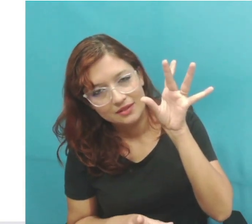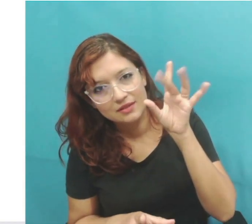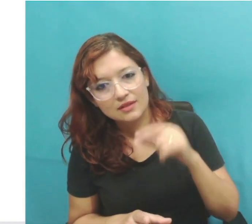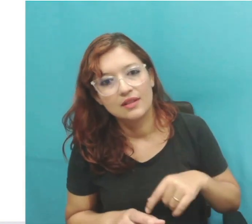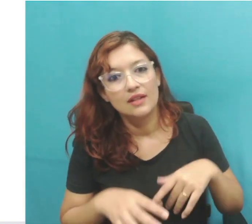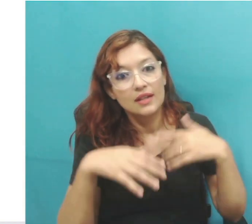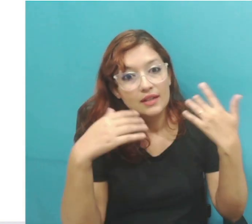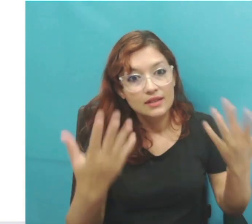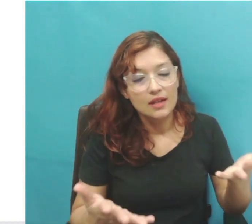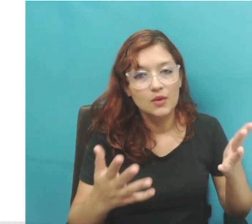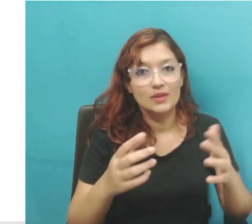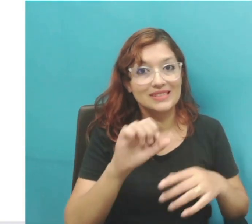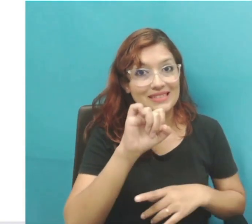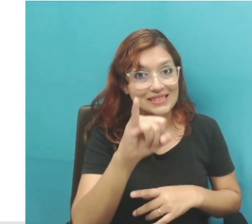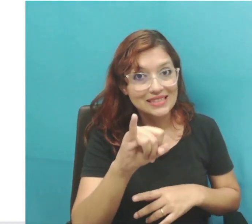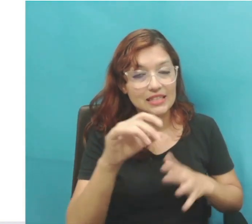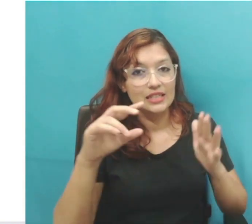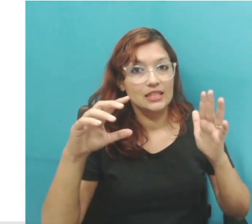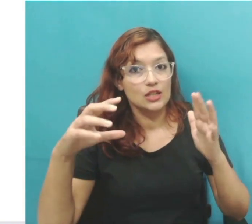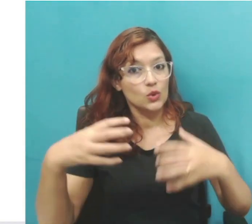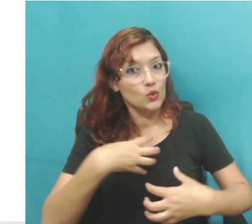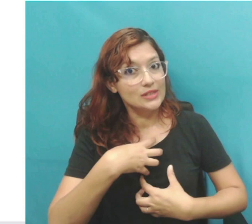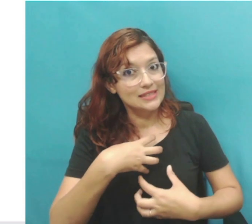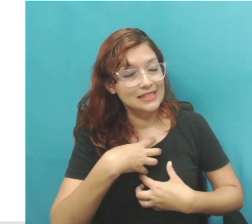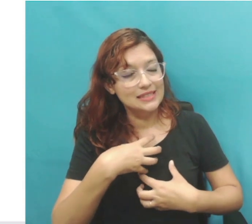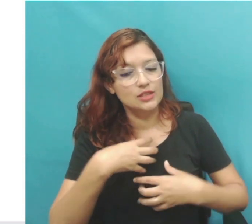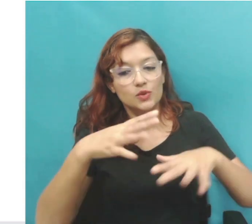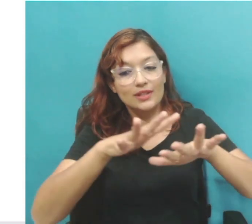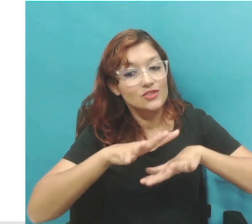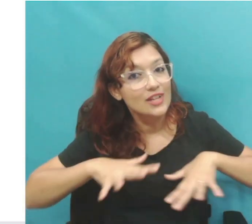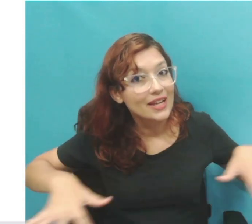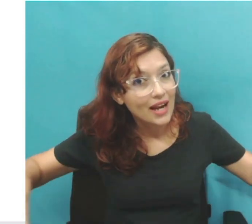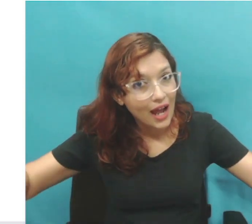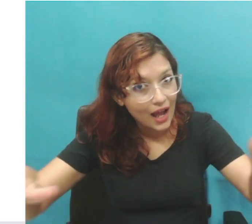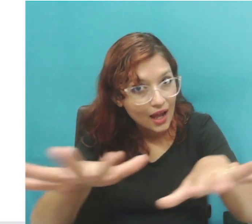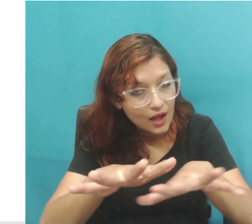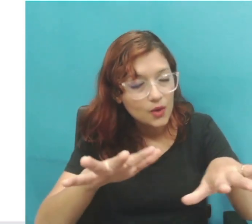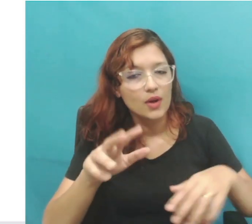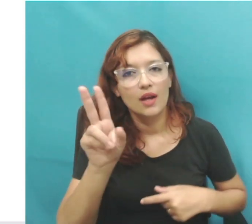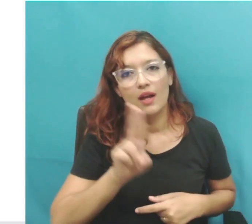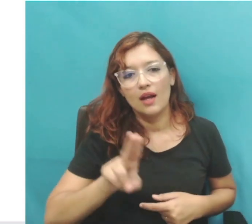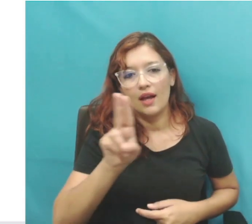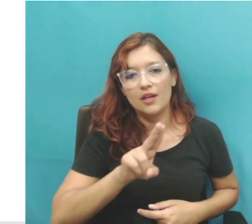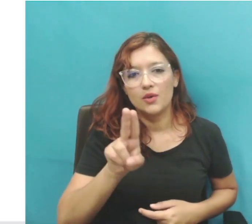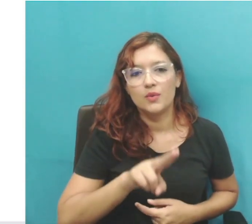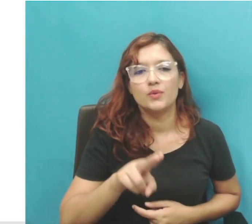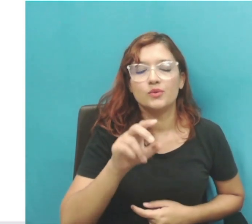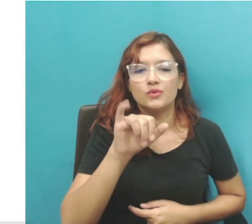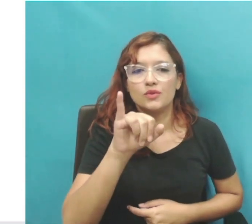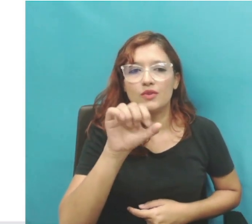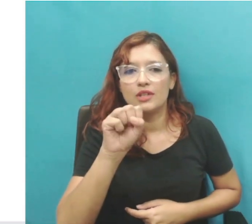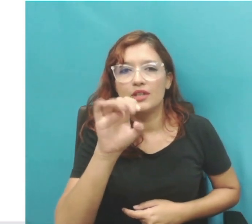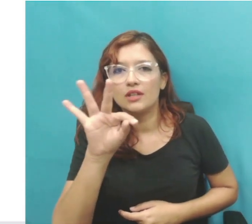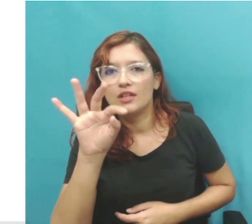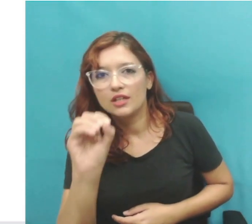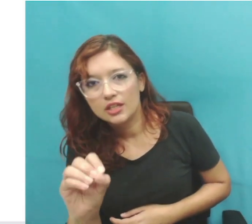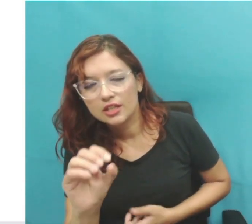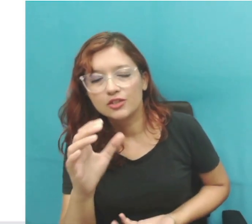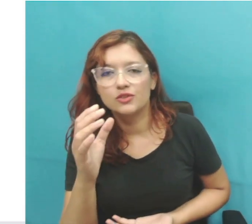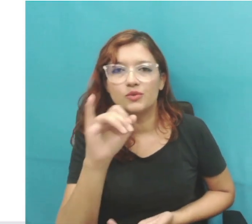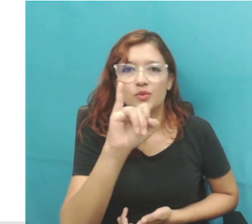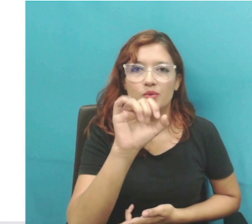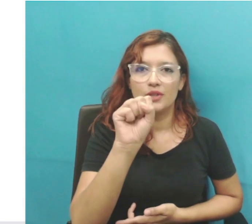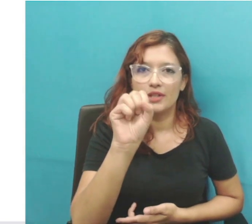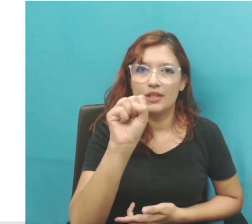porque eu estou especificando. Então, se o sentido for geral, eu vou